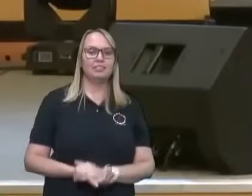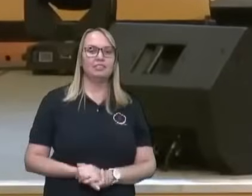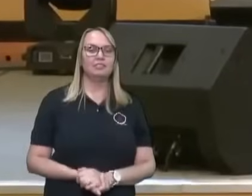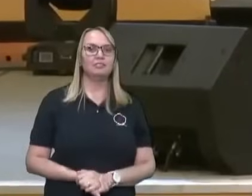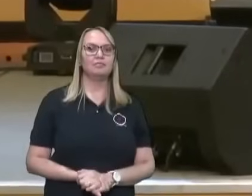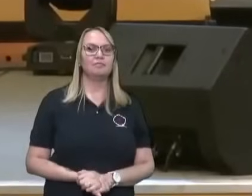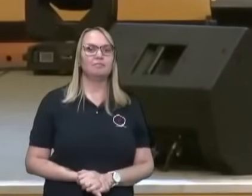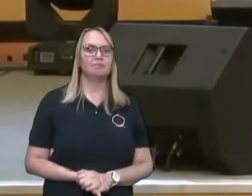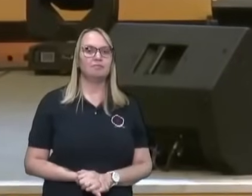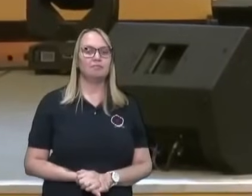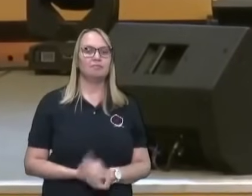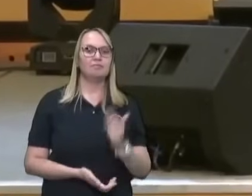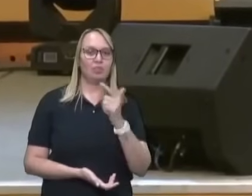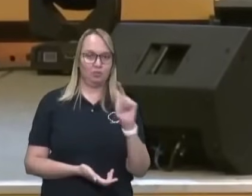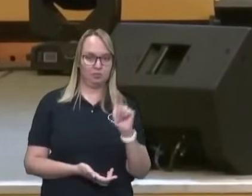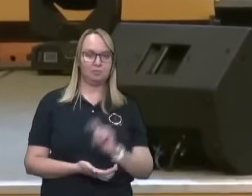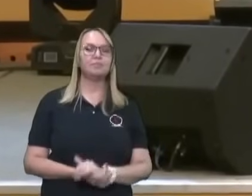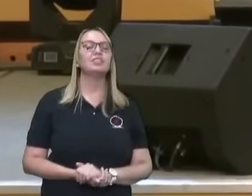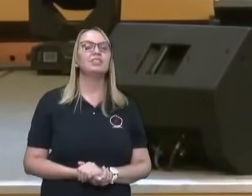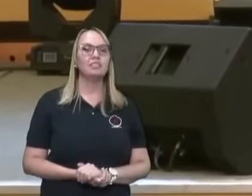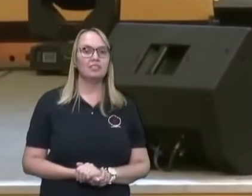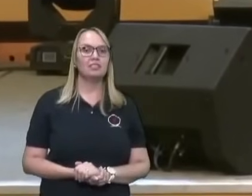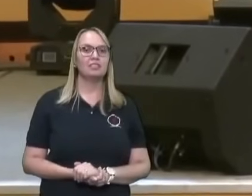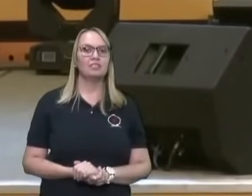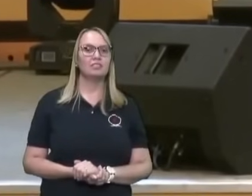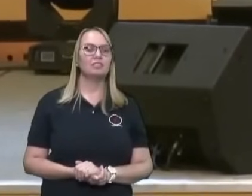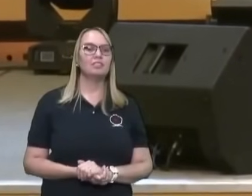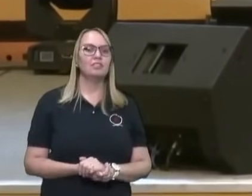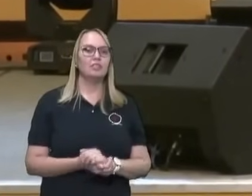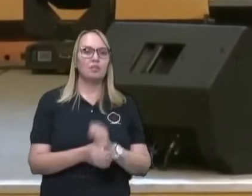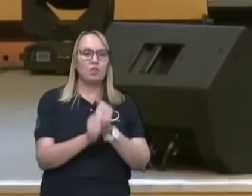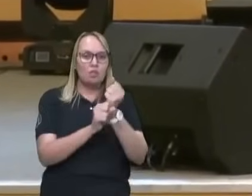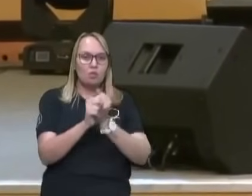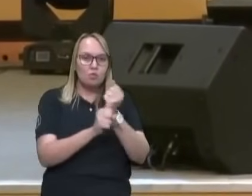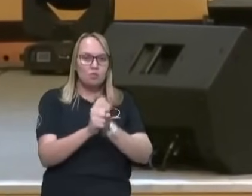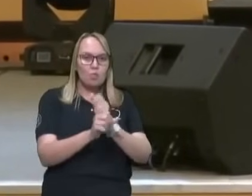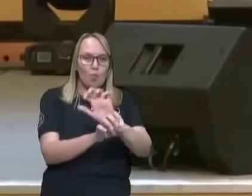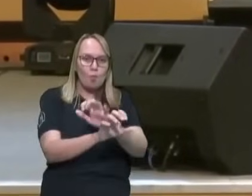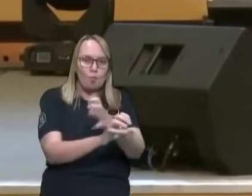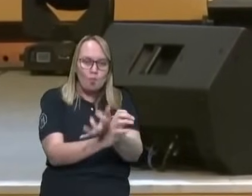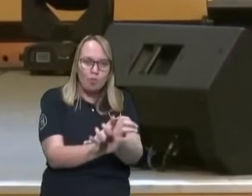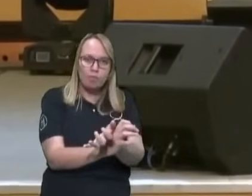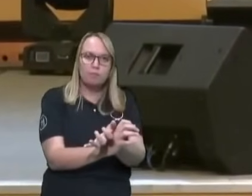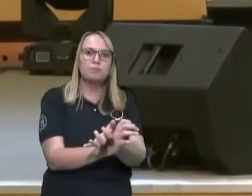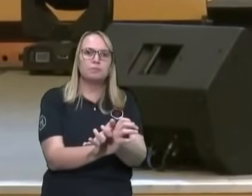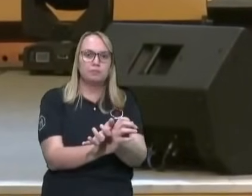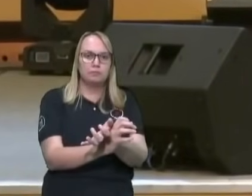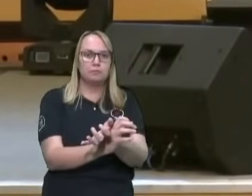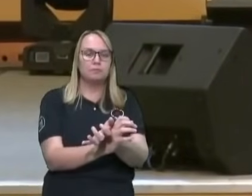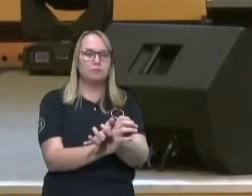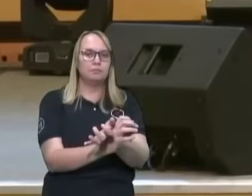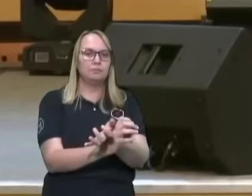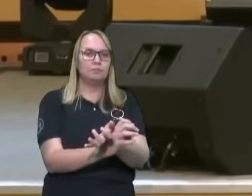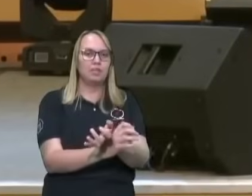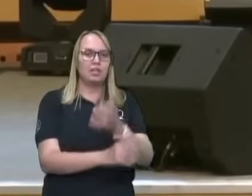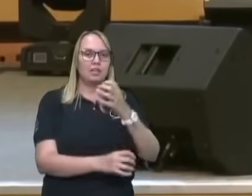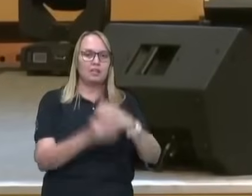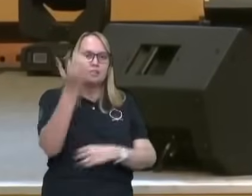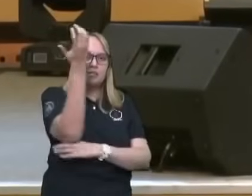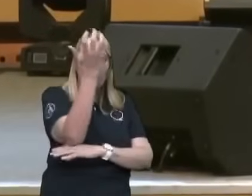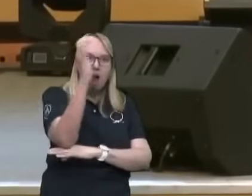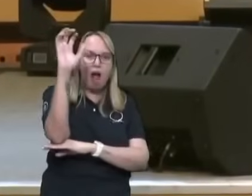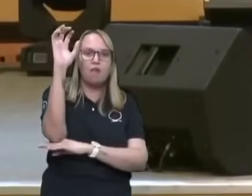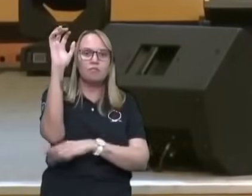Sexto, no ano da sequidão, não deixa de dar frutos.